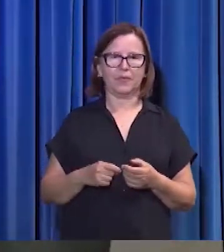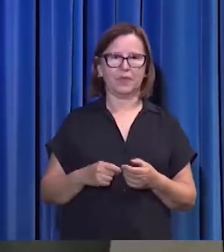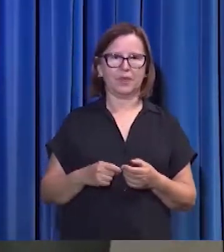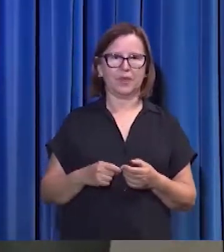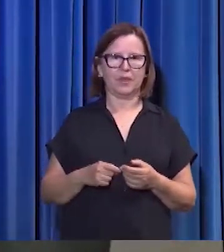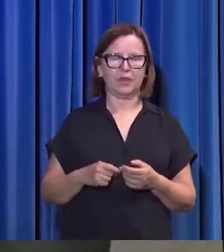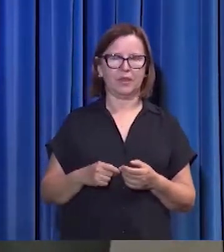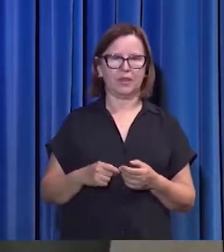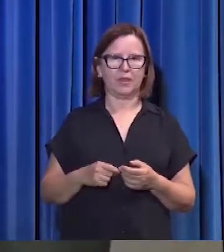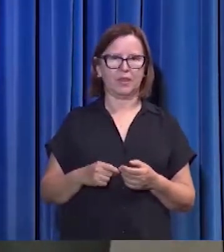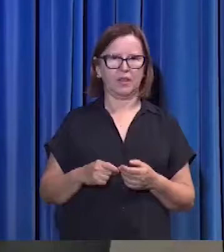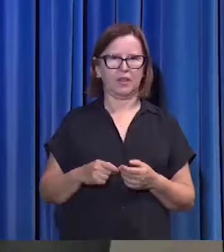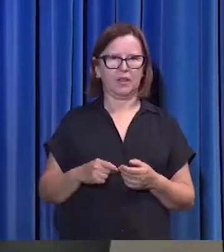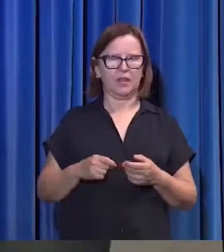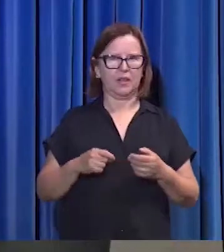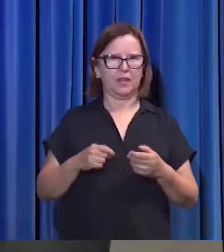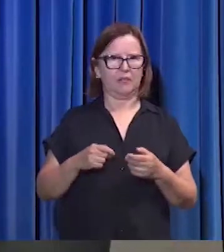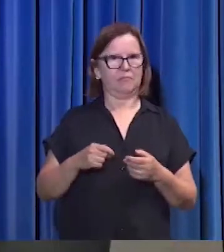da Índia,